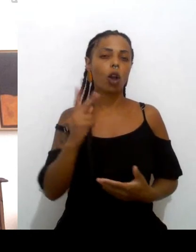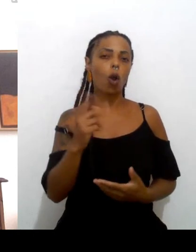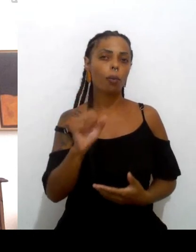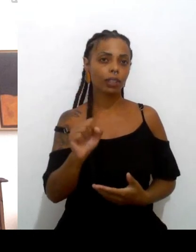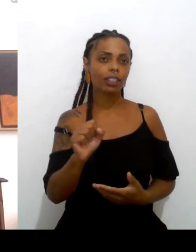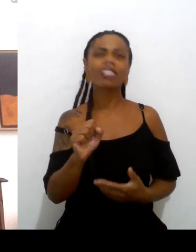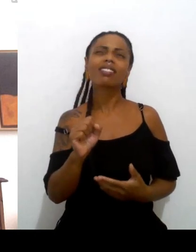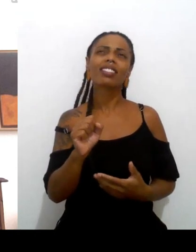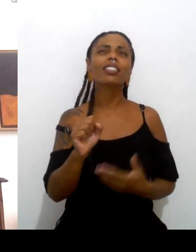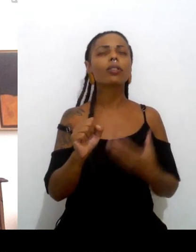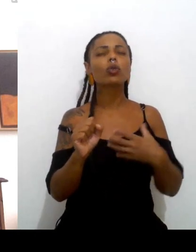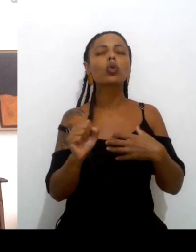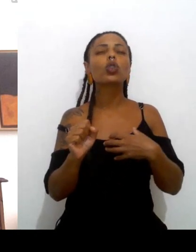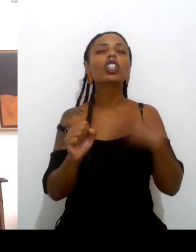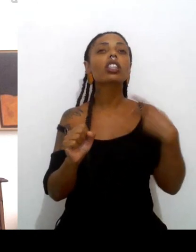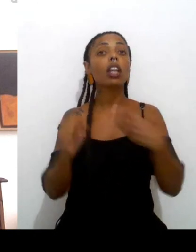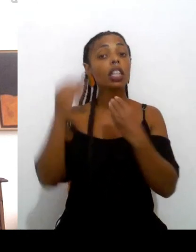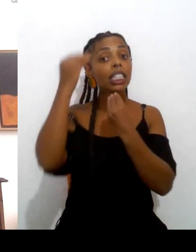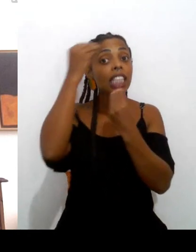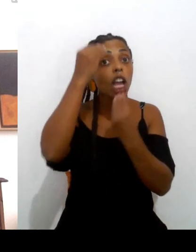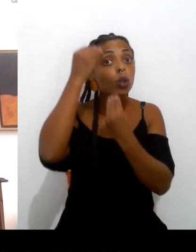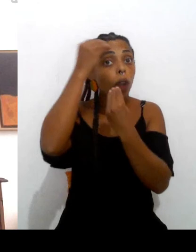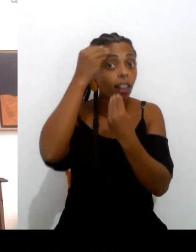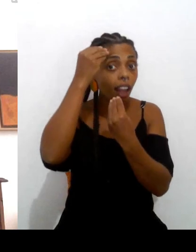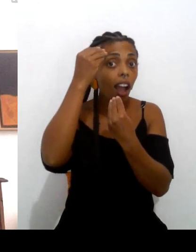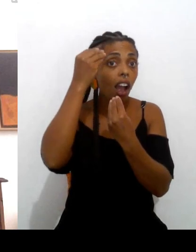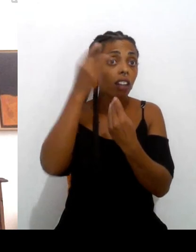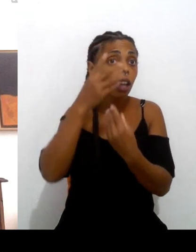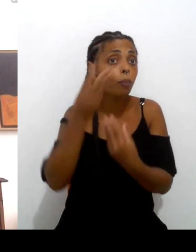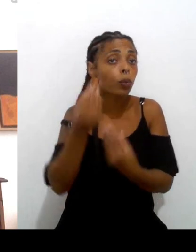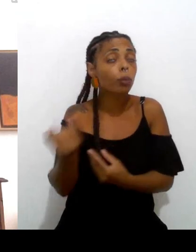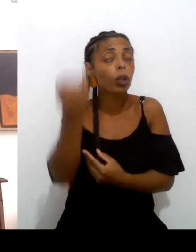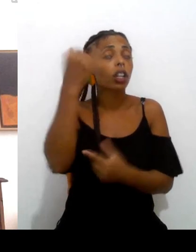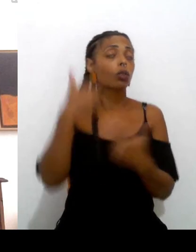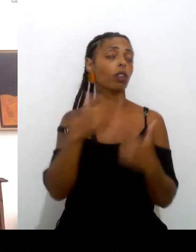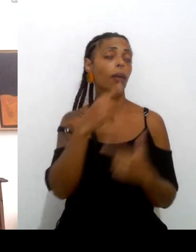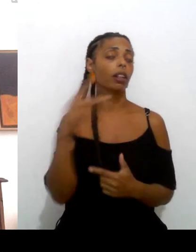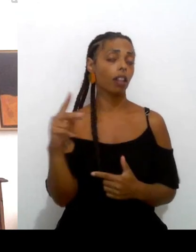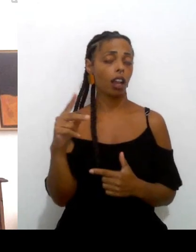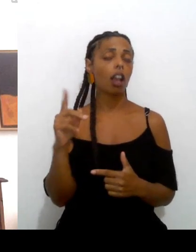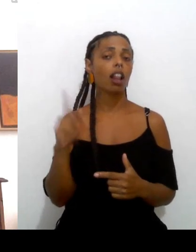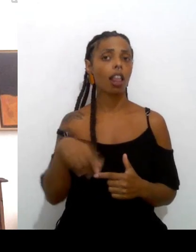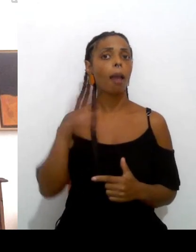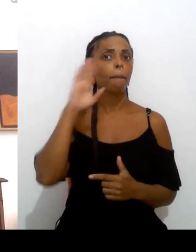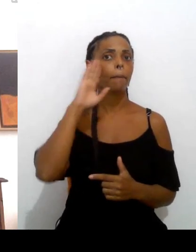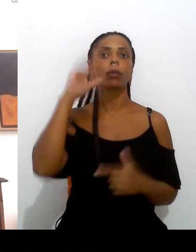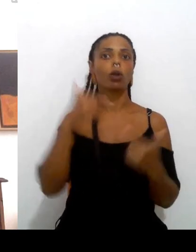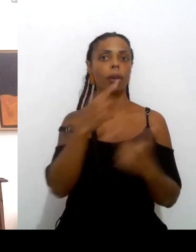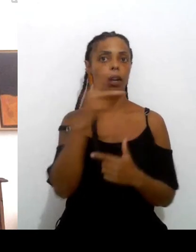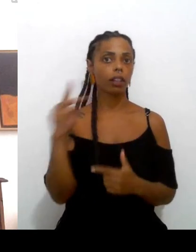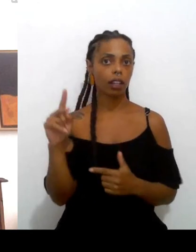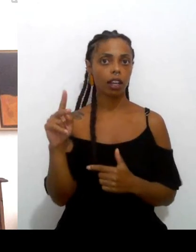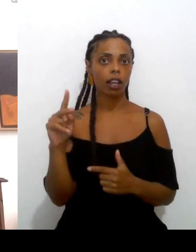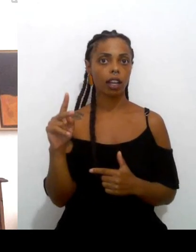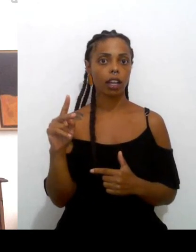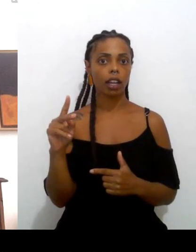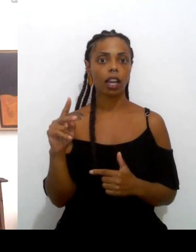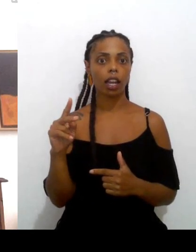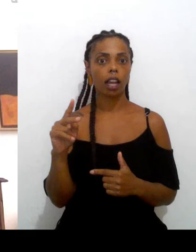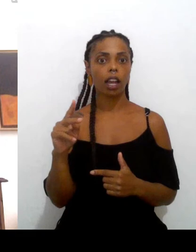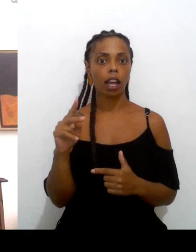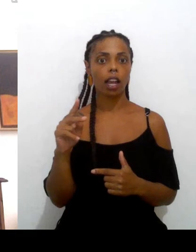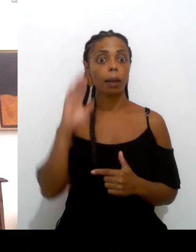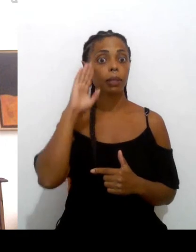sexualidade acho que a sua sexualidade é muito importante no seu trabalho que está no centro do seu trabalho está no centro do trabalho